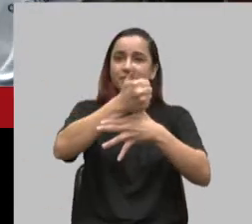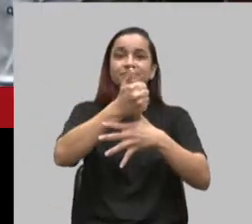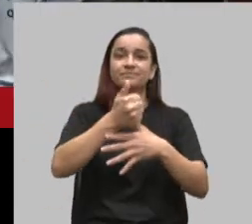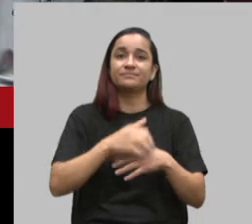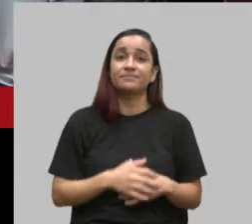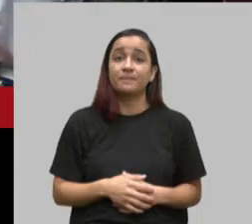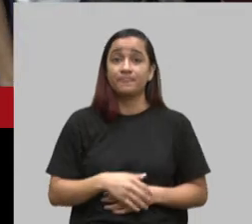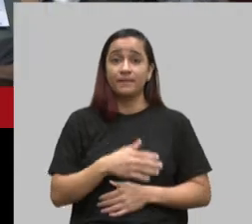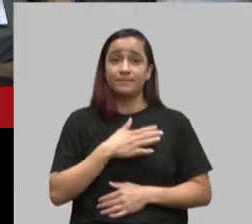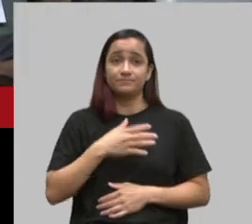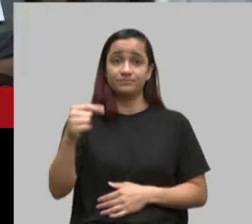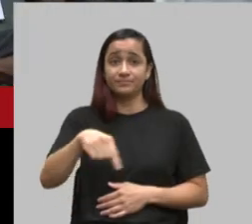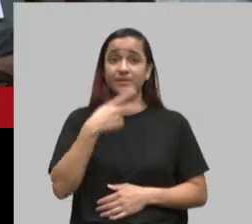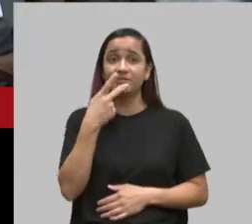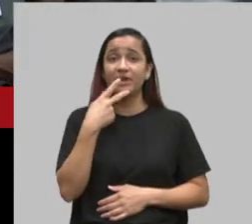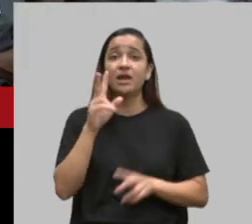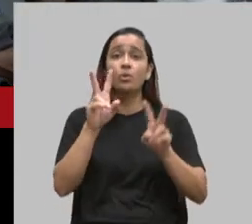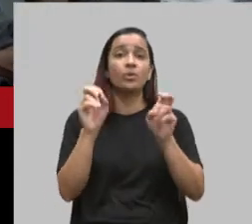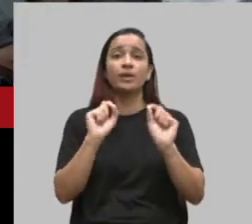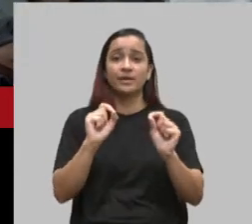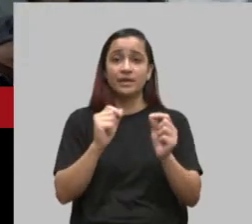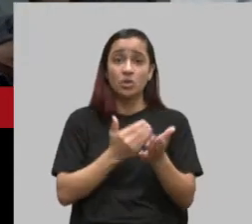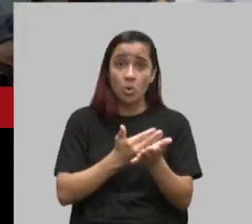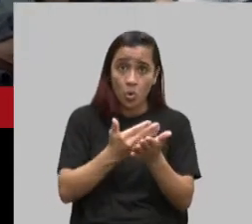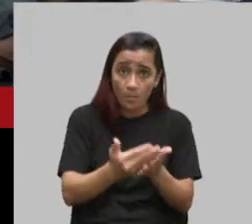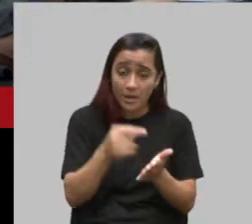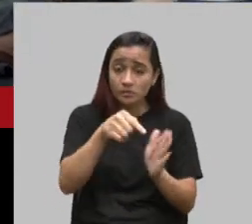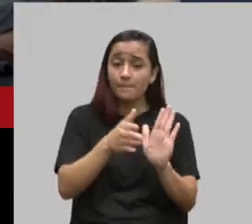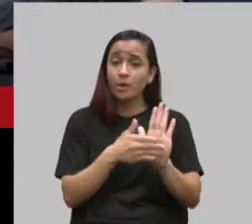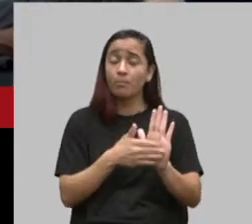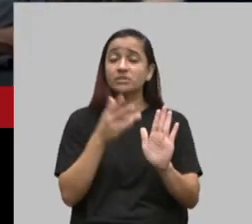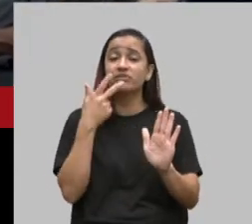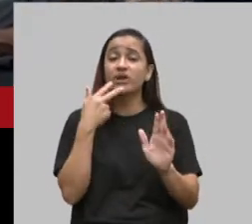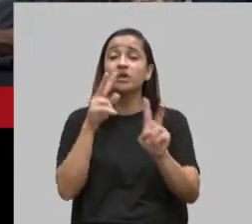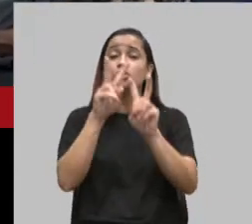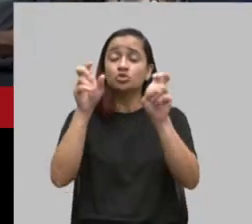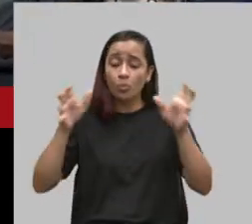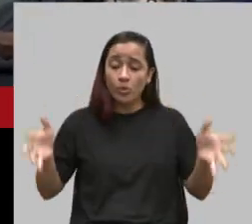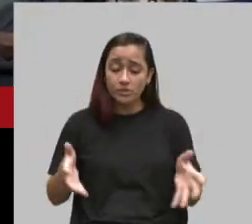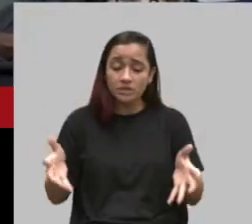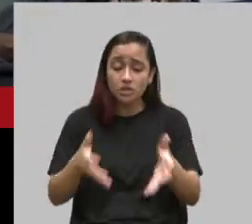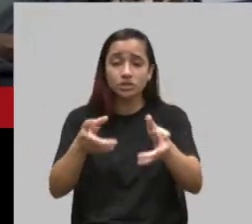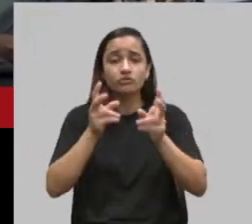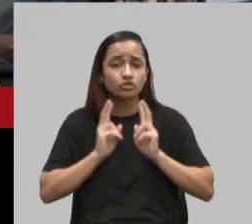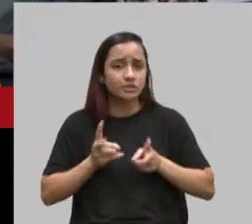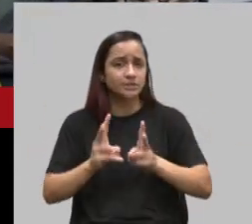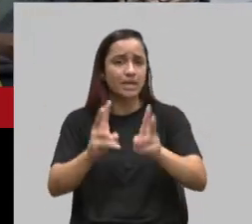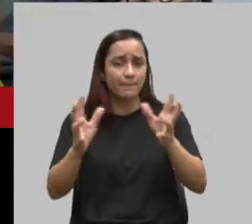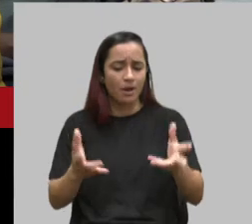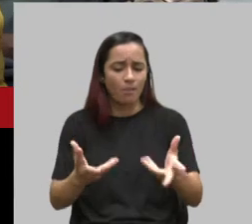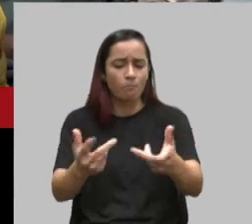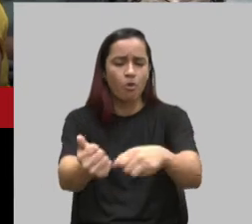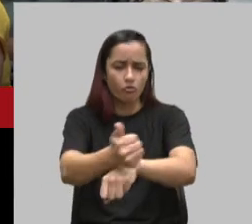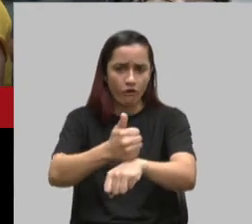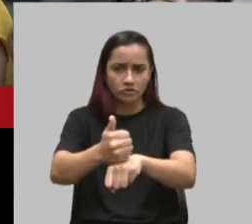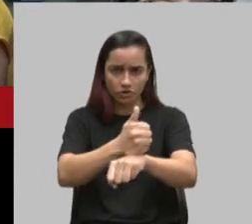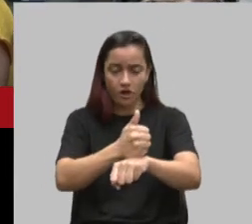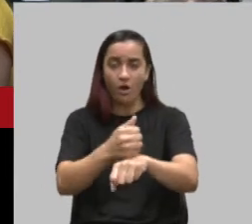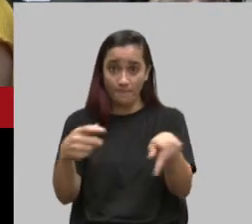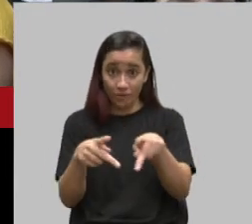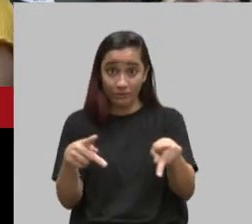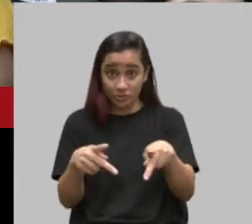falar que de início ela fala sobre o incentivo constante à qualificação dos professores o que afeta